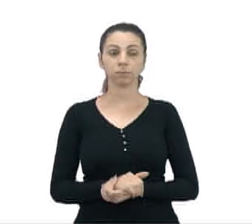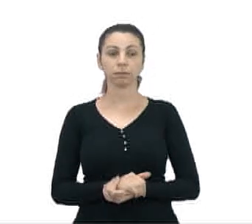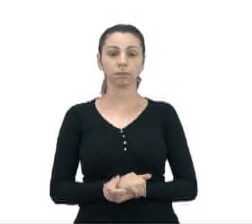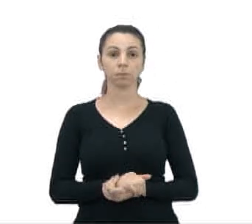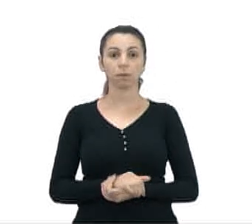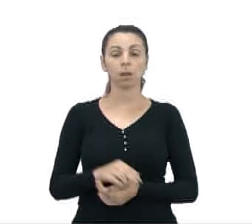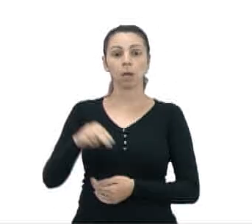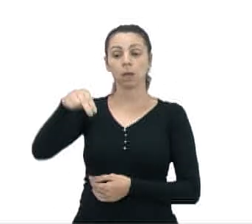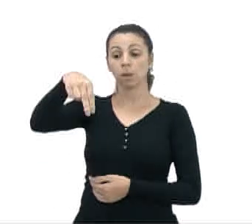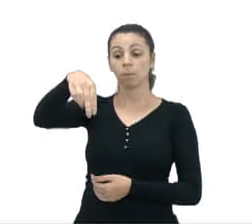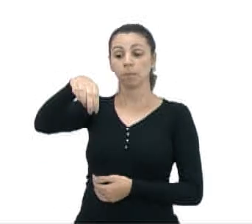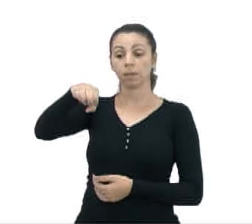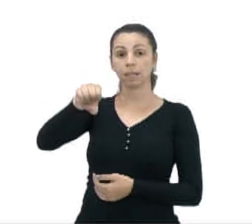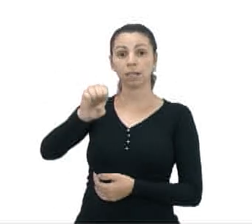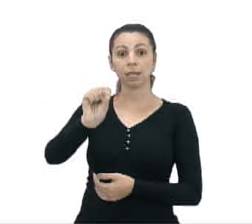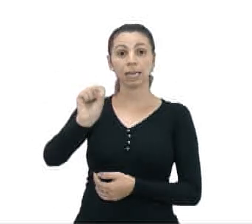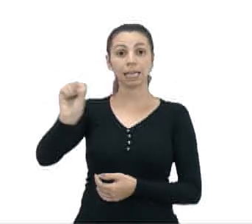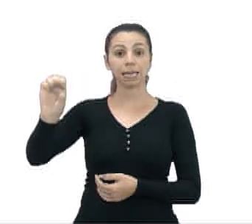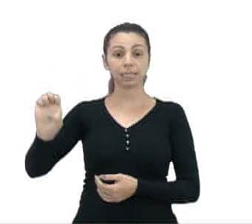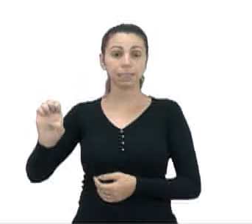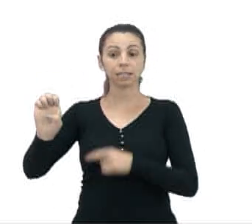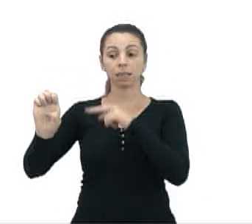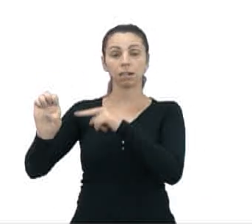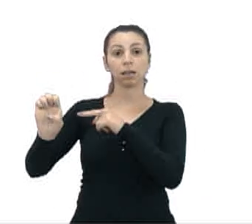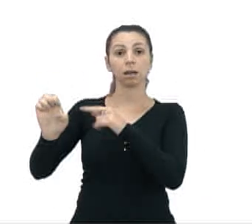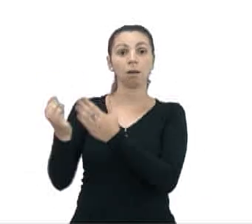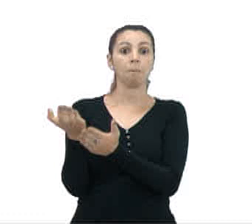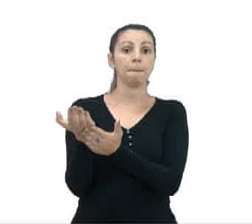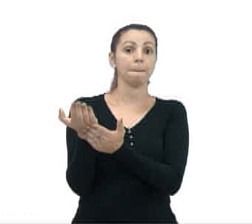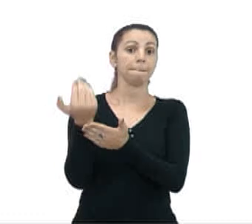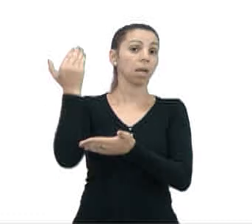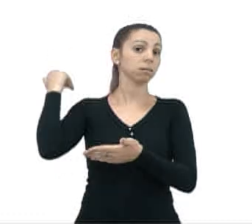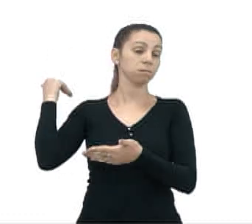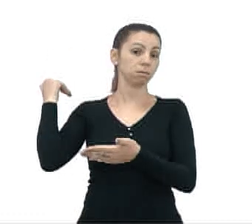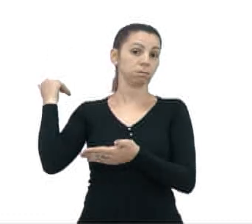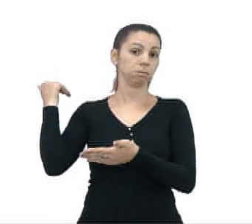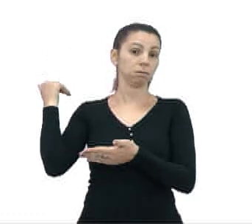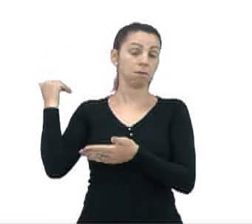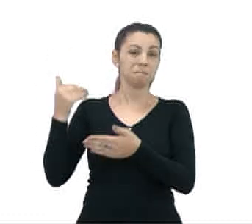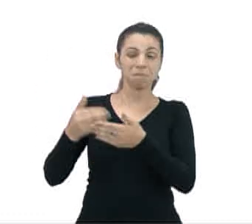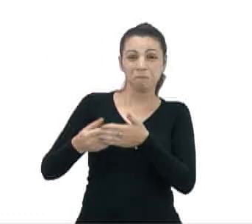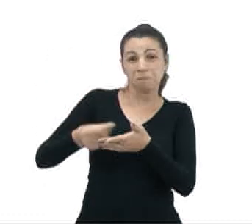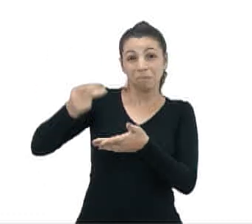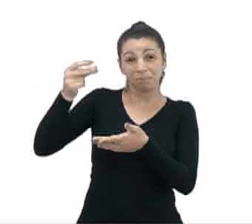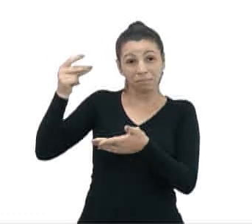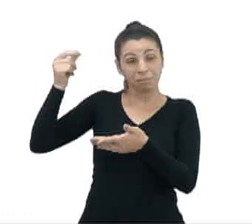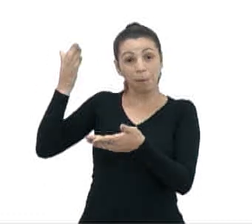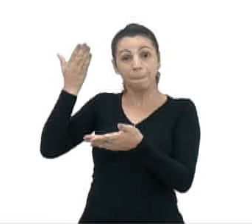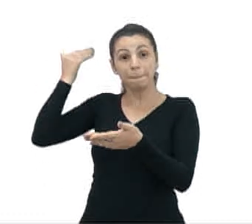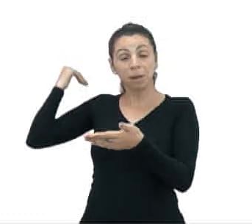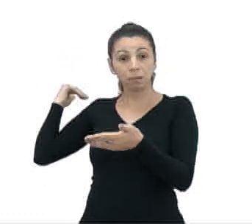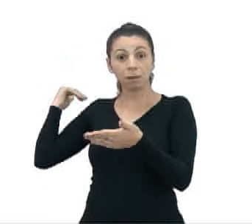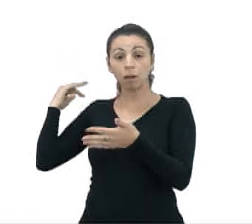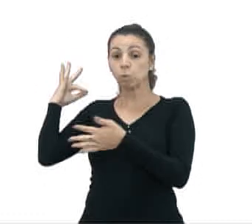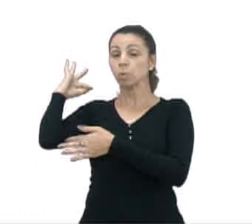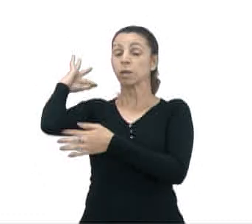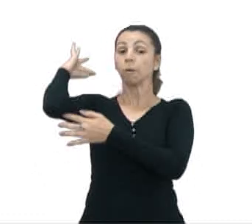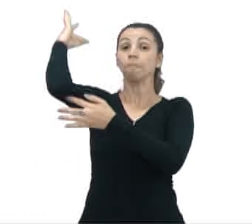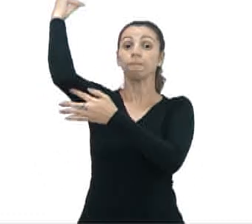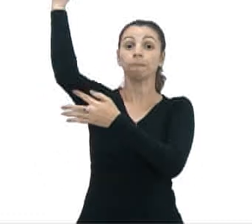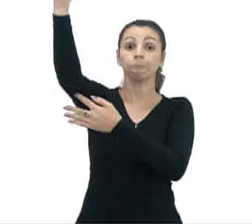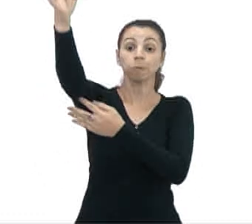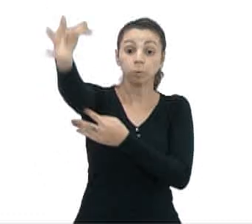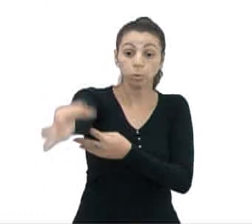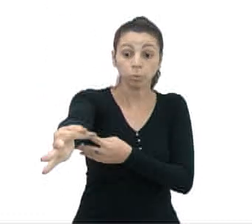o nesse eu me refiro ao passado, mas passado mesmo e futuro mesmo. Como